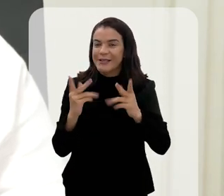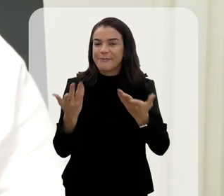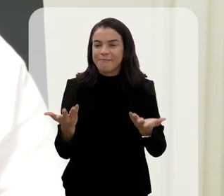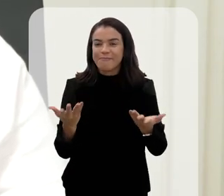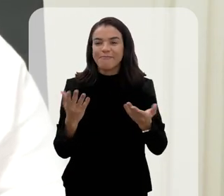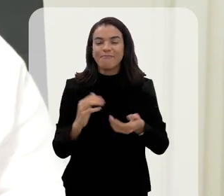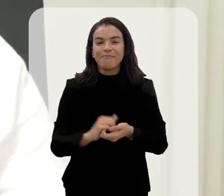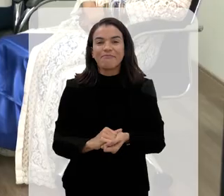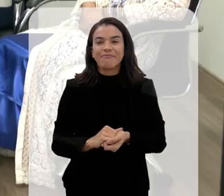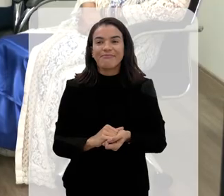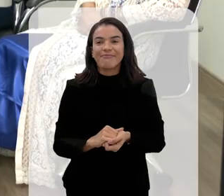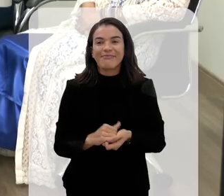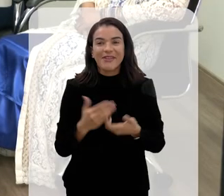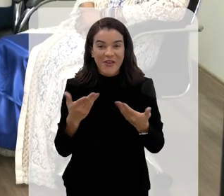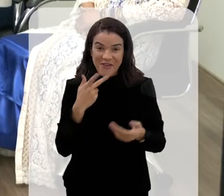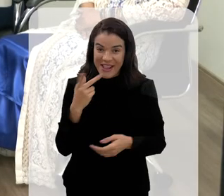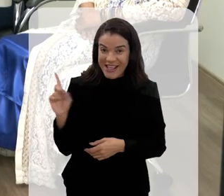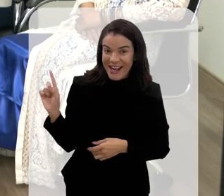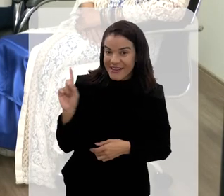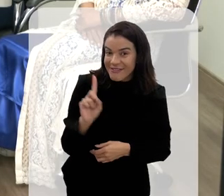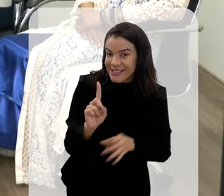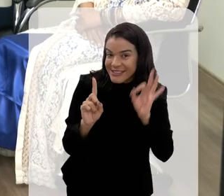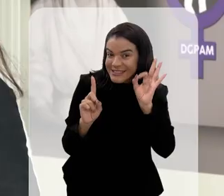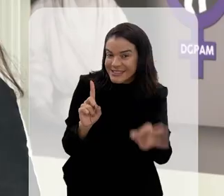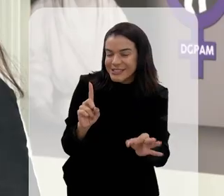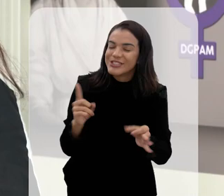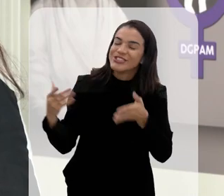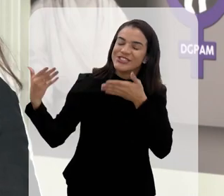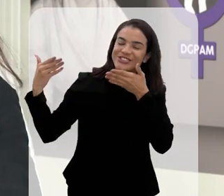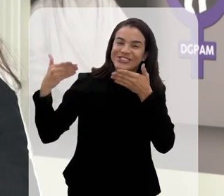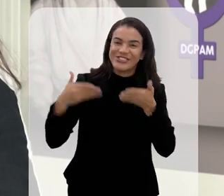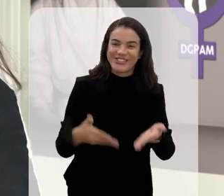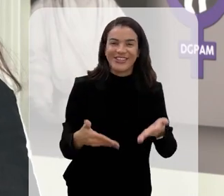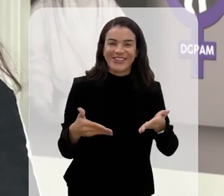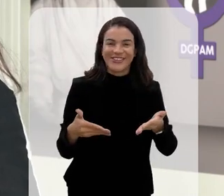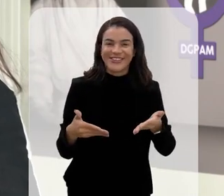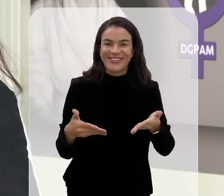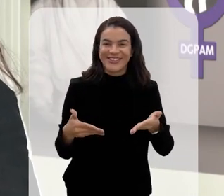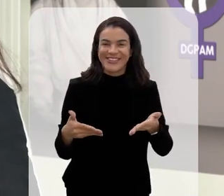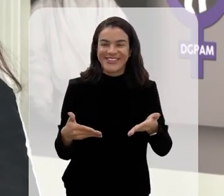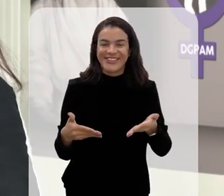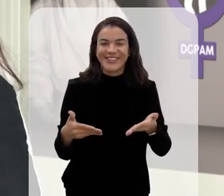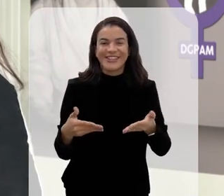Ok. Bem, eu disse a vocês que ela chegava, não falei? Chegou.